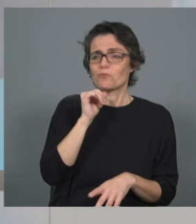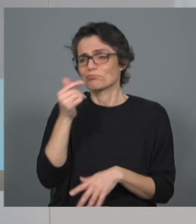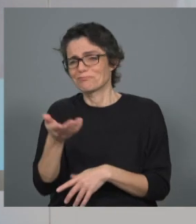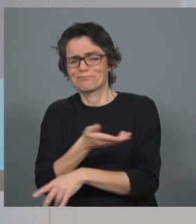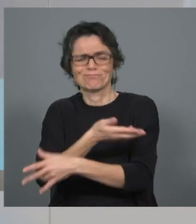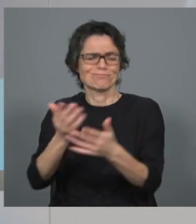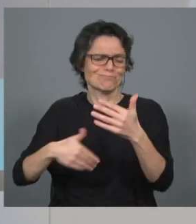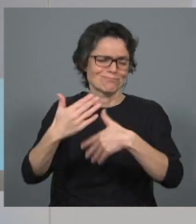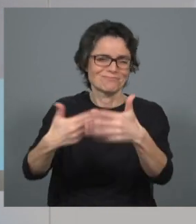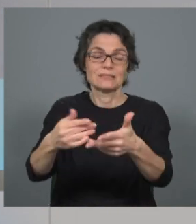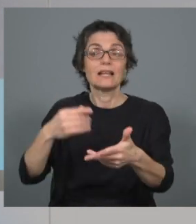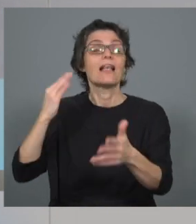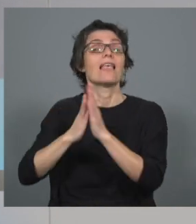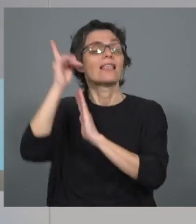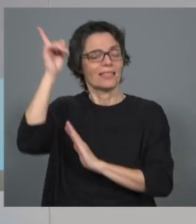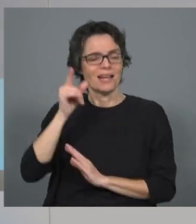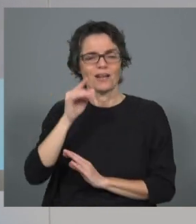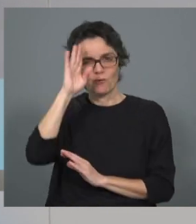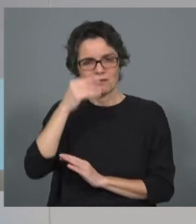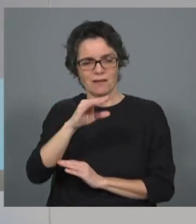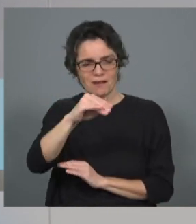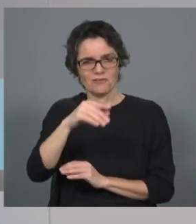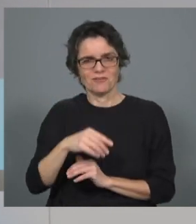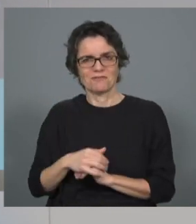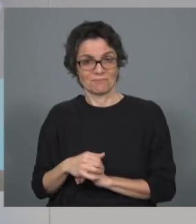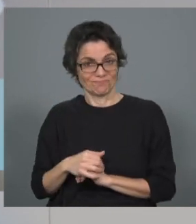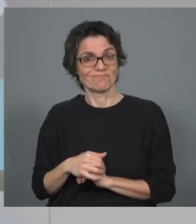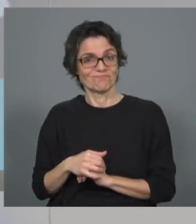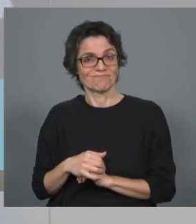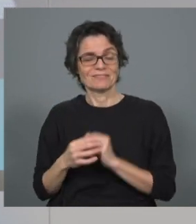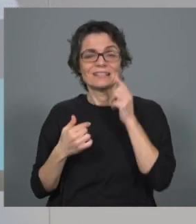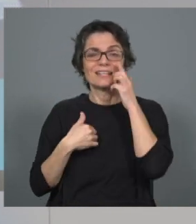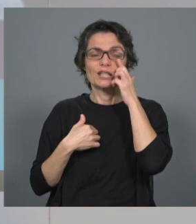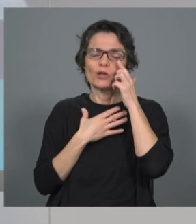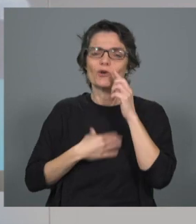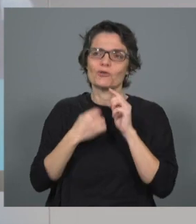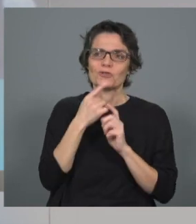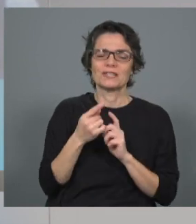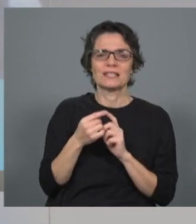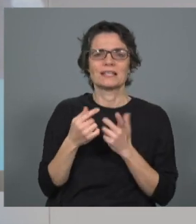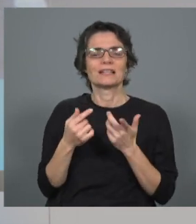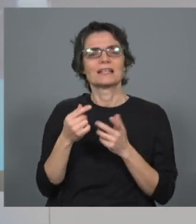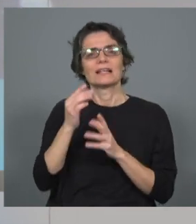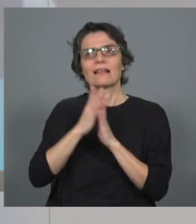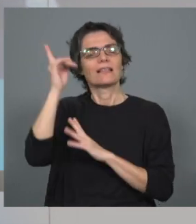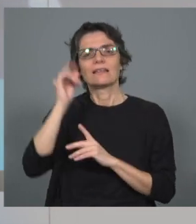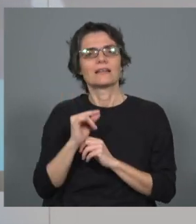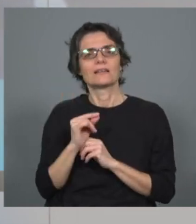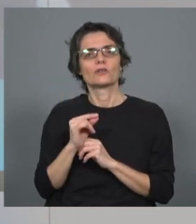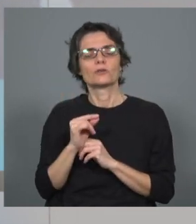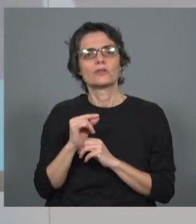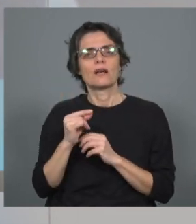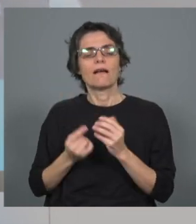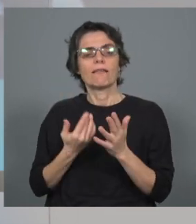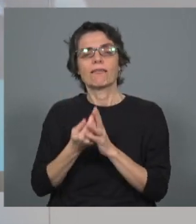Tudo isso, Deus chama essa pessoa. E há uma máxima que eu gosto muito, que é muito bela, que é: Deus não escolhe capacitados, capacita os que